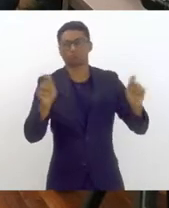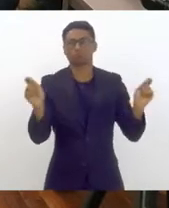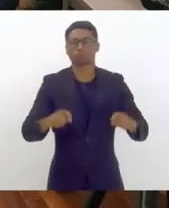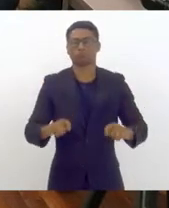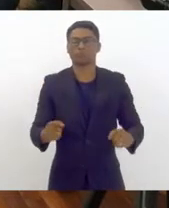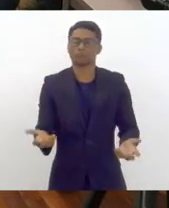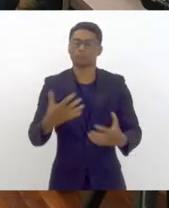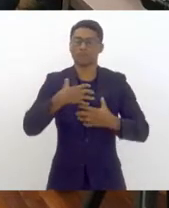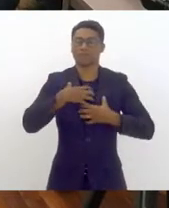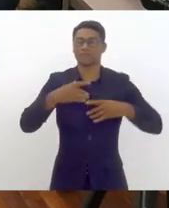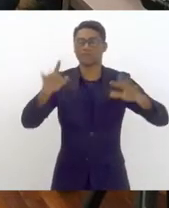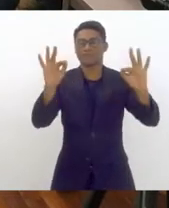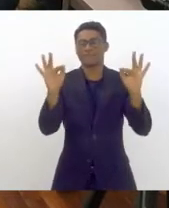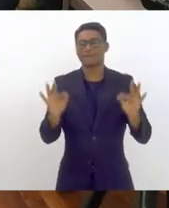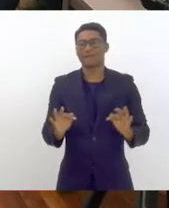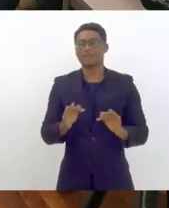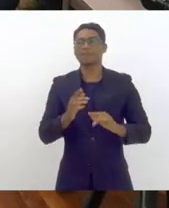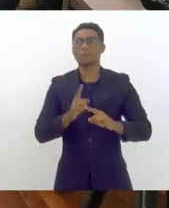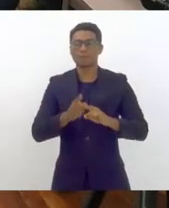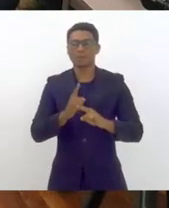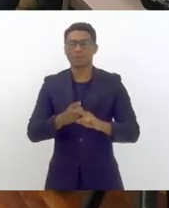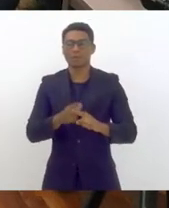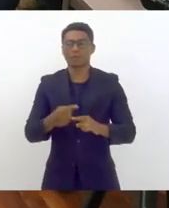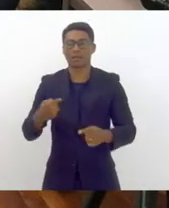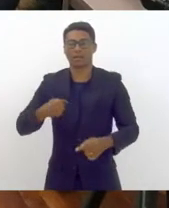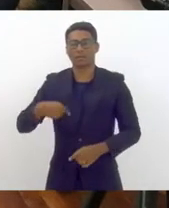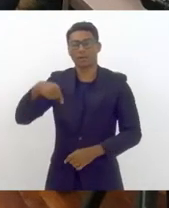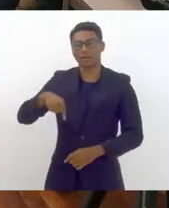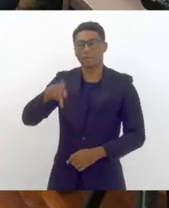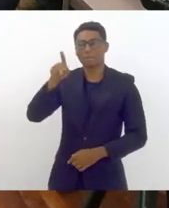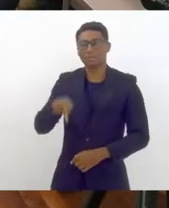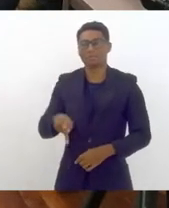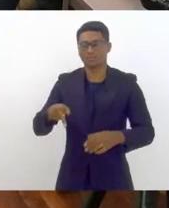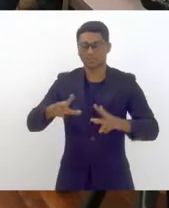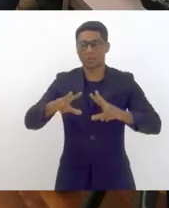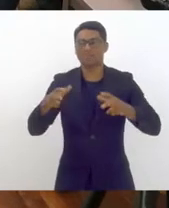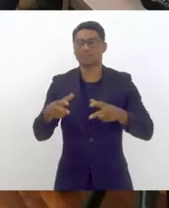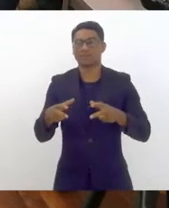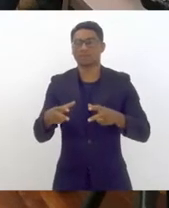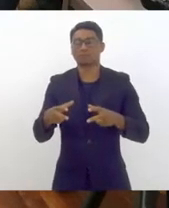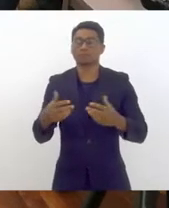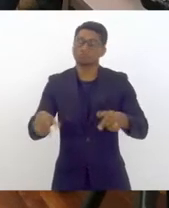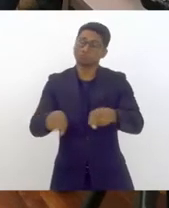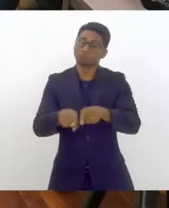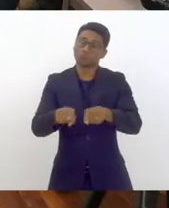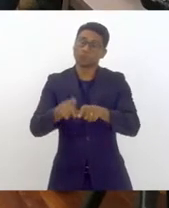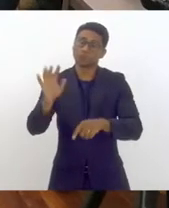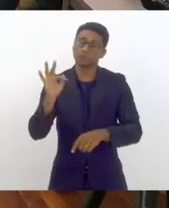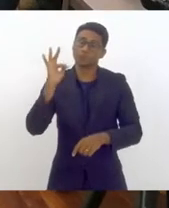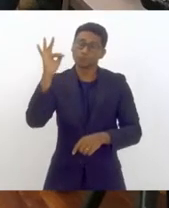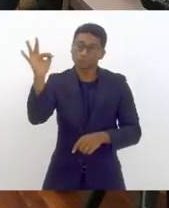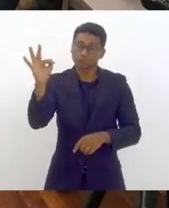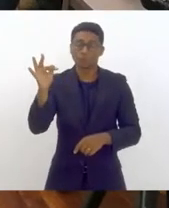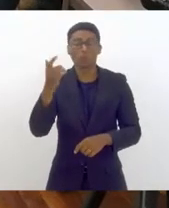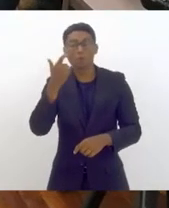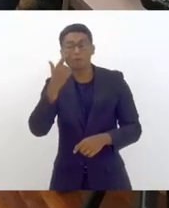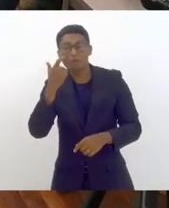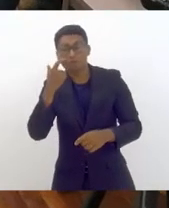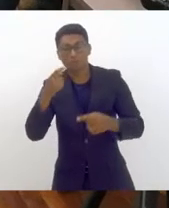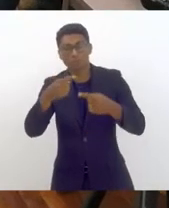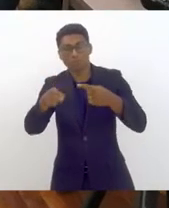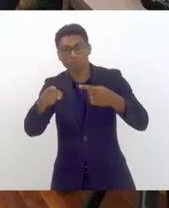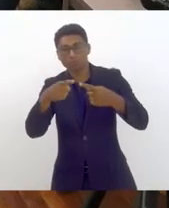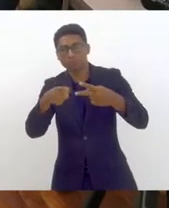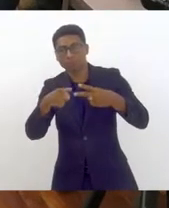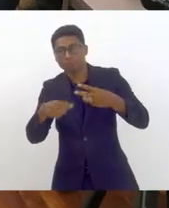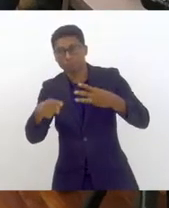fazer parte desse processo, de presidir essa comissão e de futuramente poder aí encaminhar essas